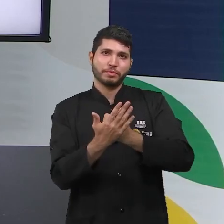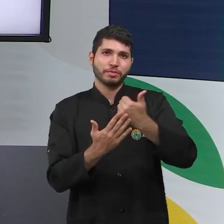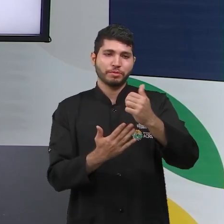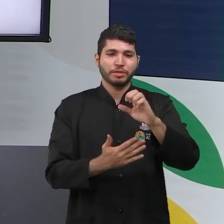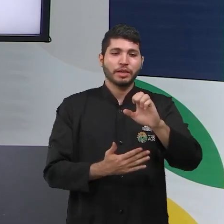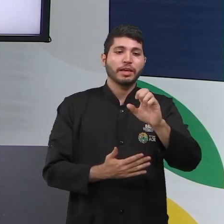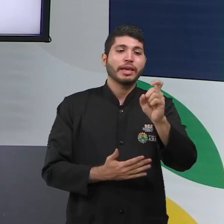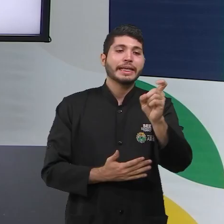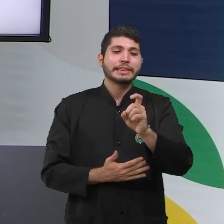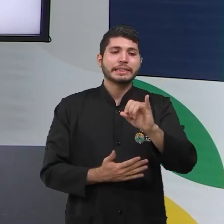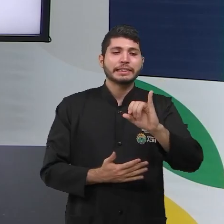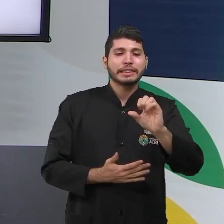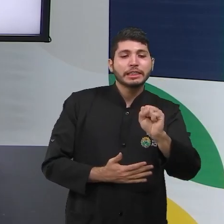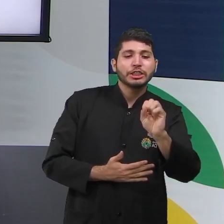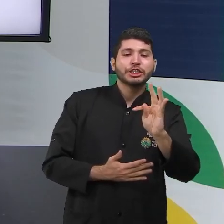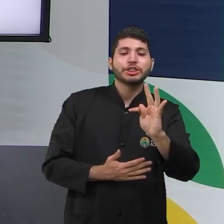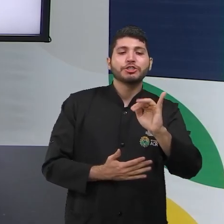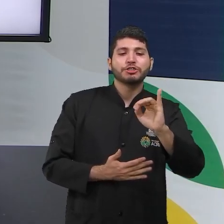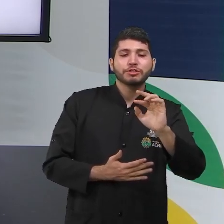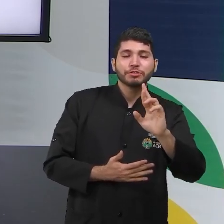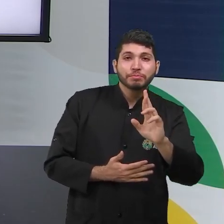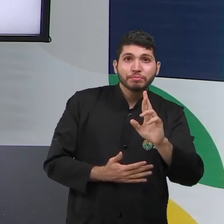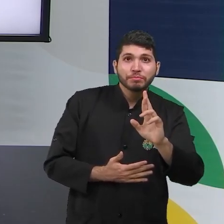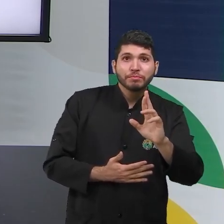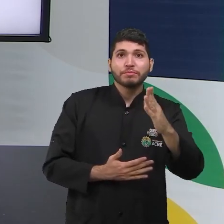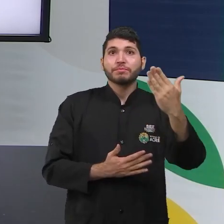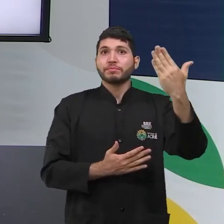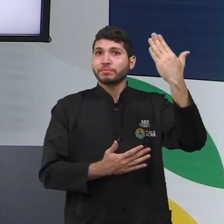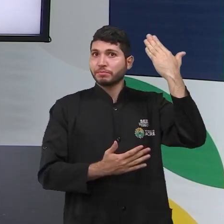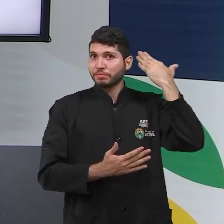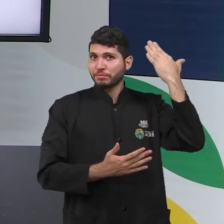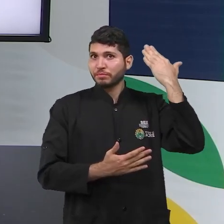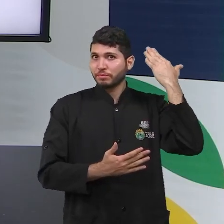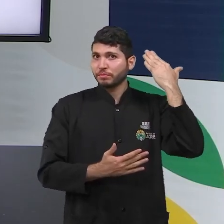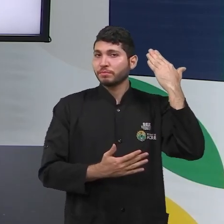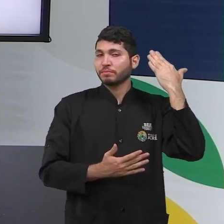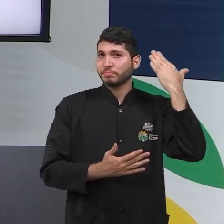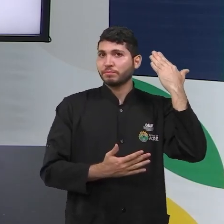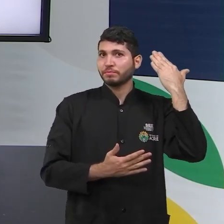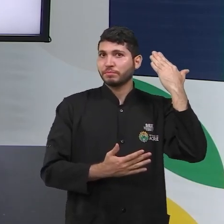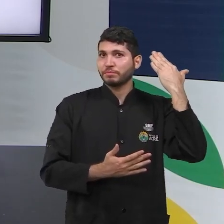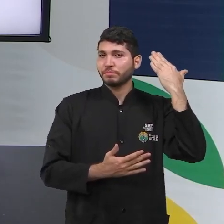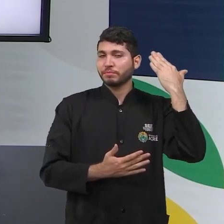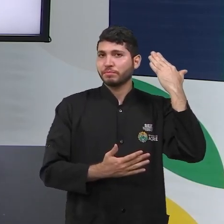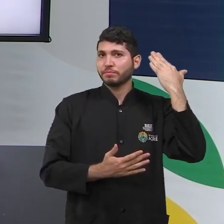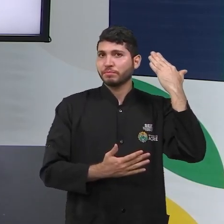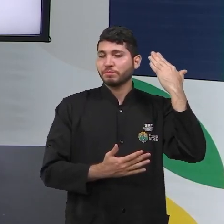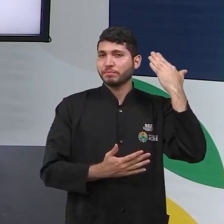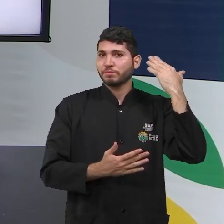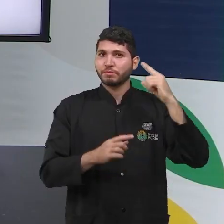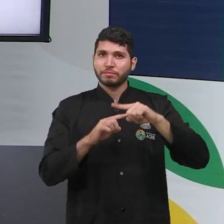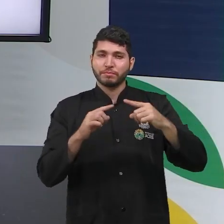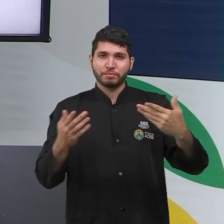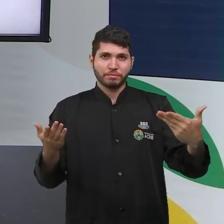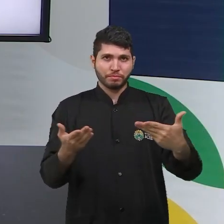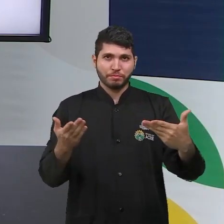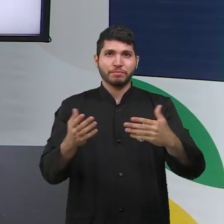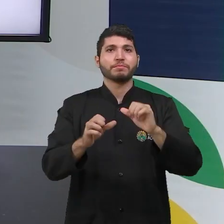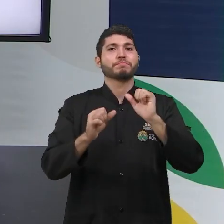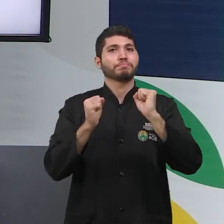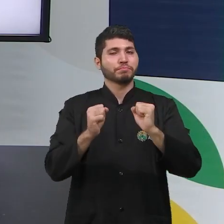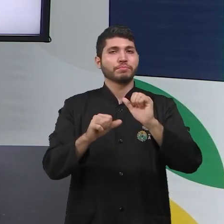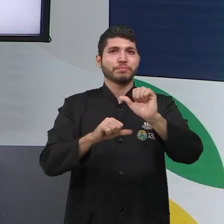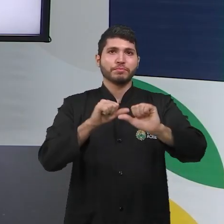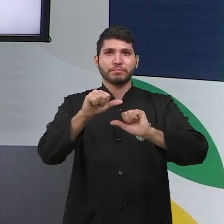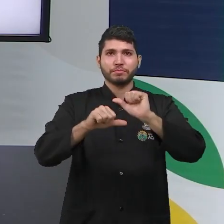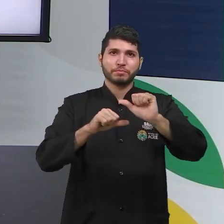existir, ela é uma situação passada, porque ela foi antigamente. Porém, hoje ela pode ter mudado. A comunicação